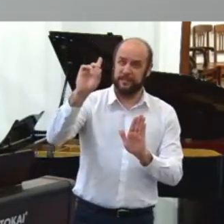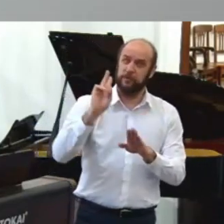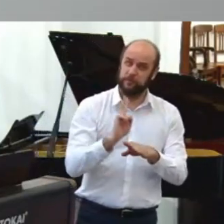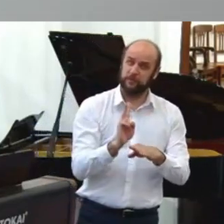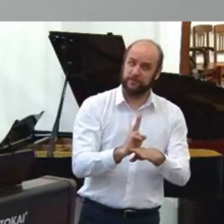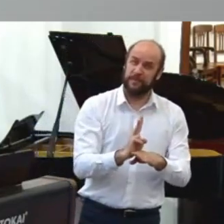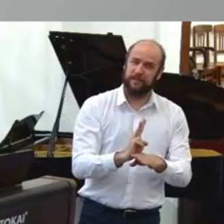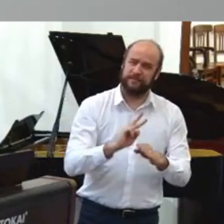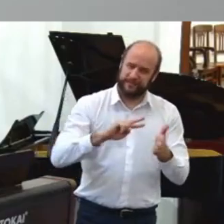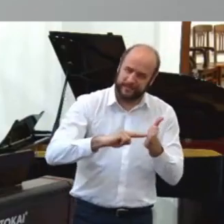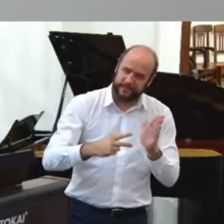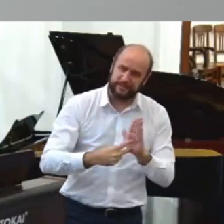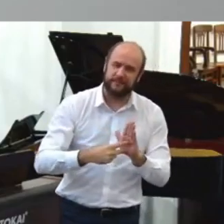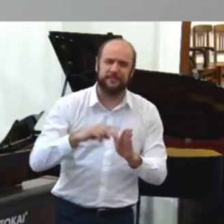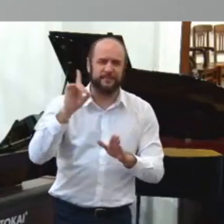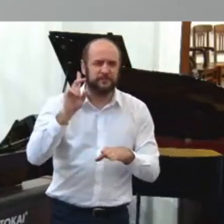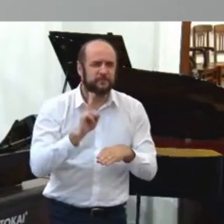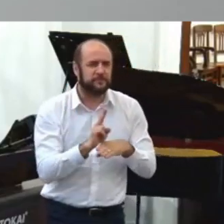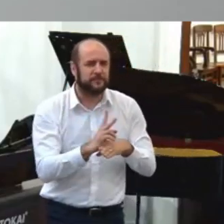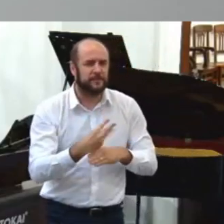providência de Deus na nossa vida,